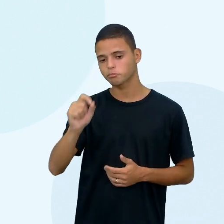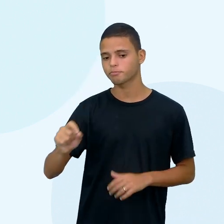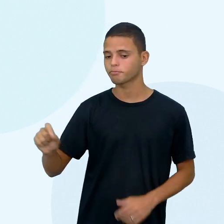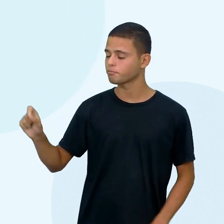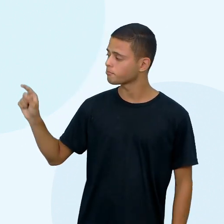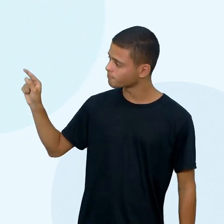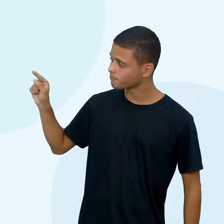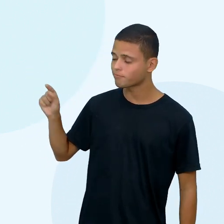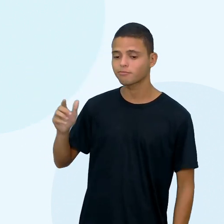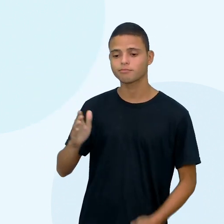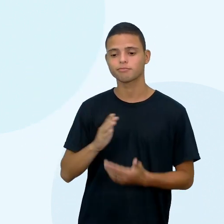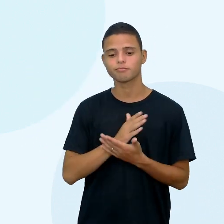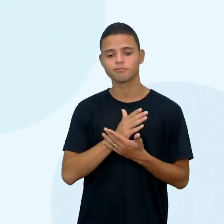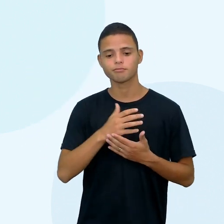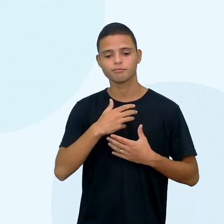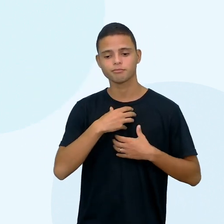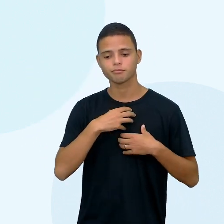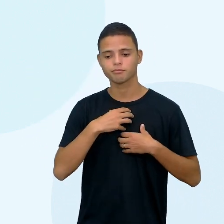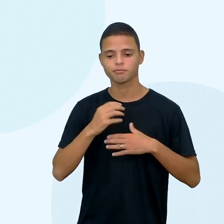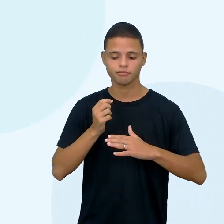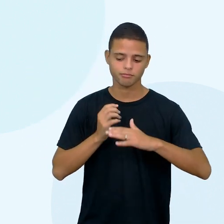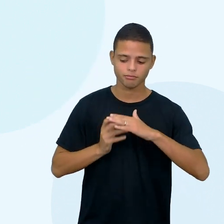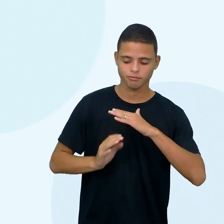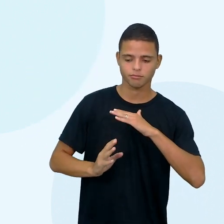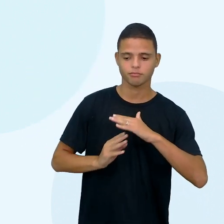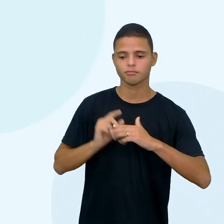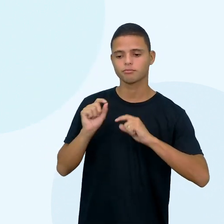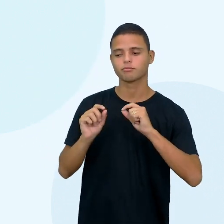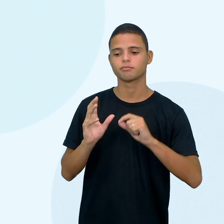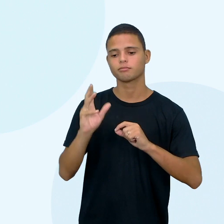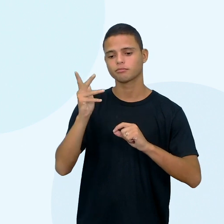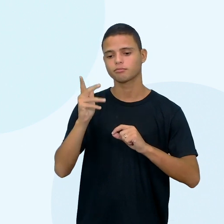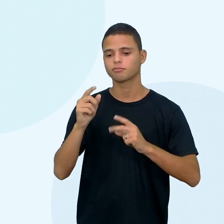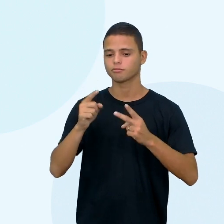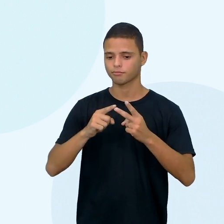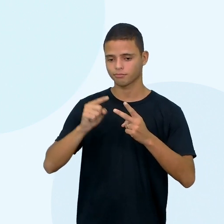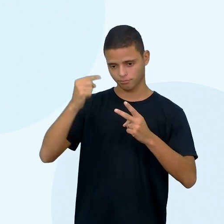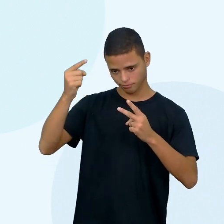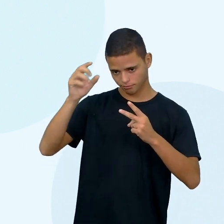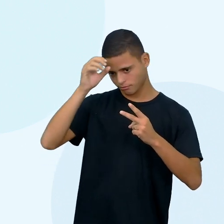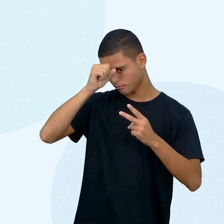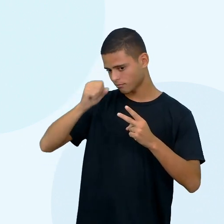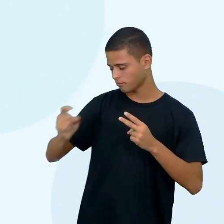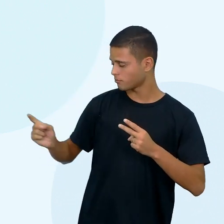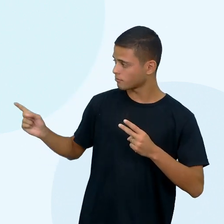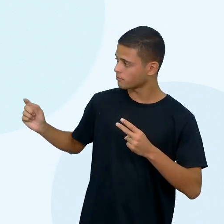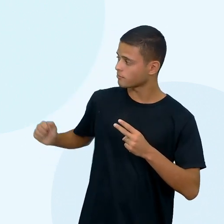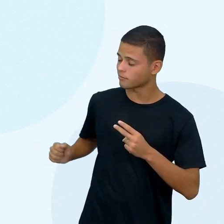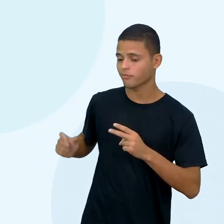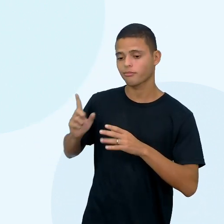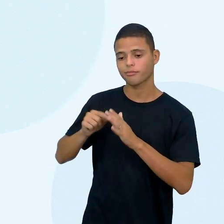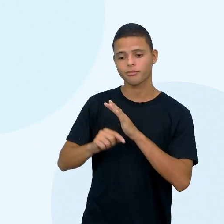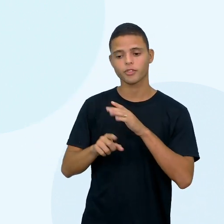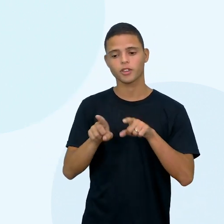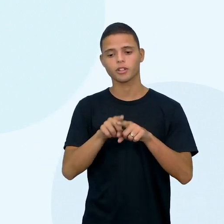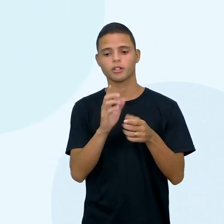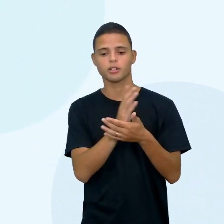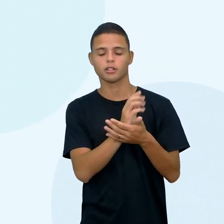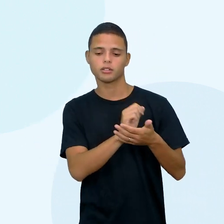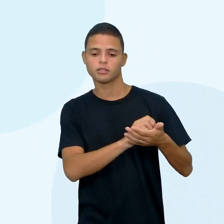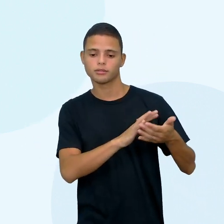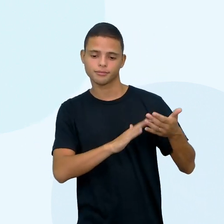alguns sentidos da migração, suas causas e ocorrências, e o que vem por aí, o aprofundamento e as